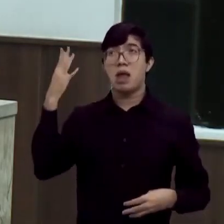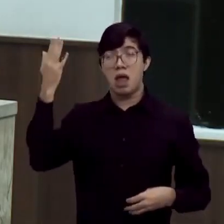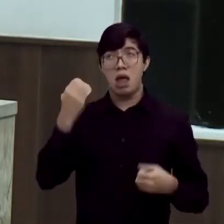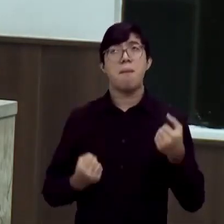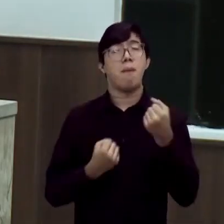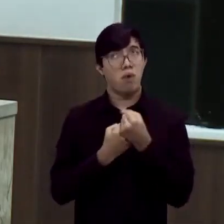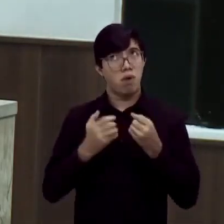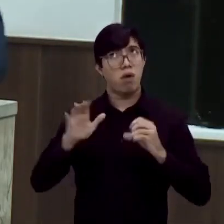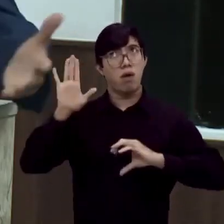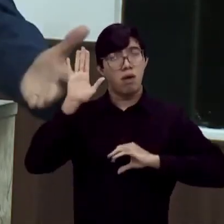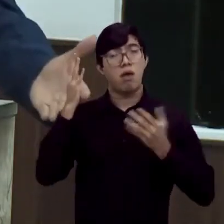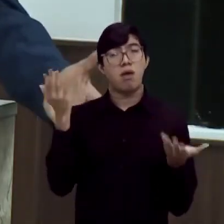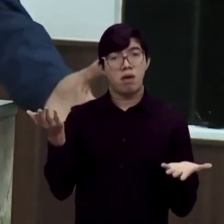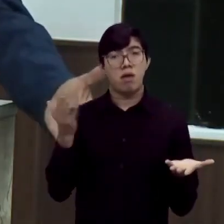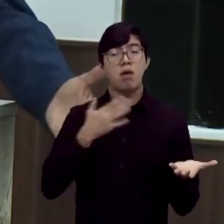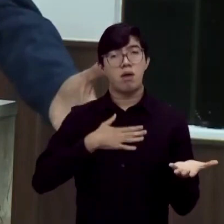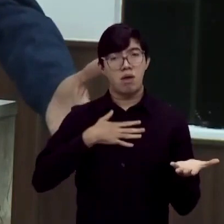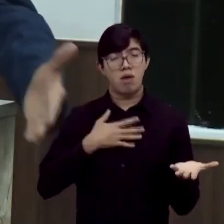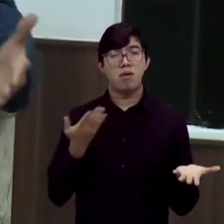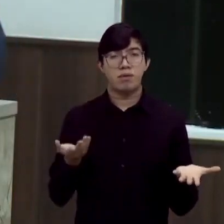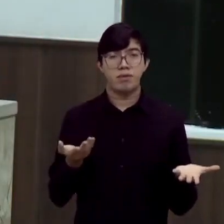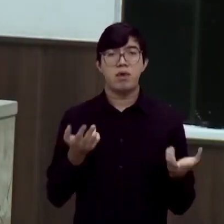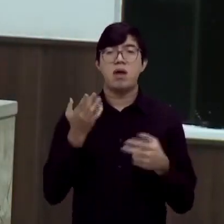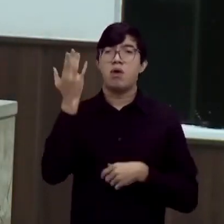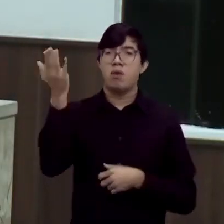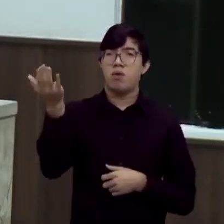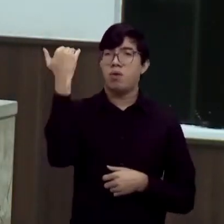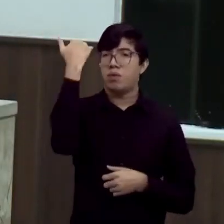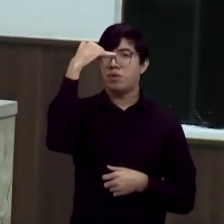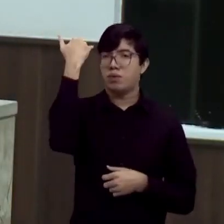Gomes. E agora o vereador Júlio Brise